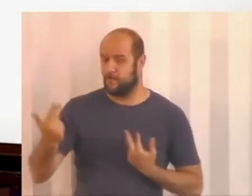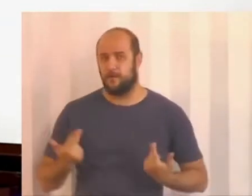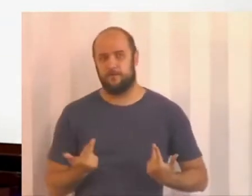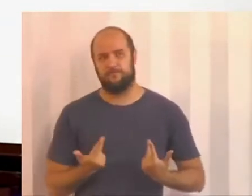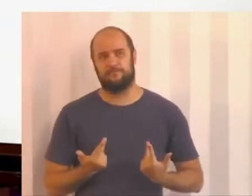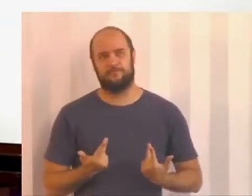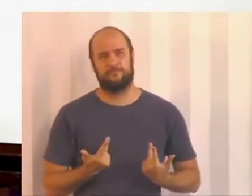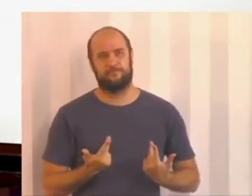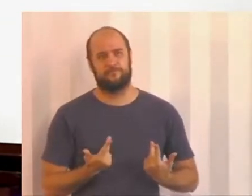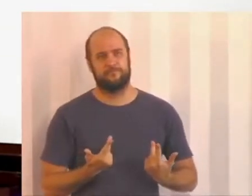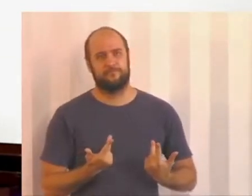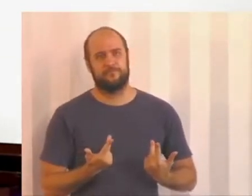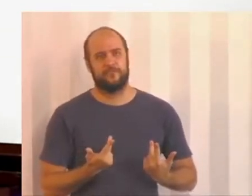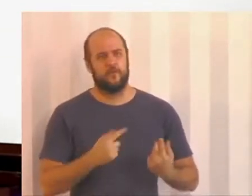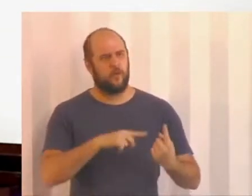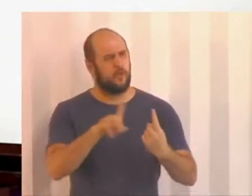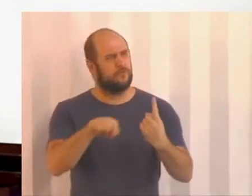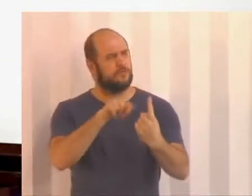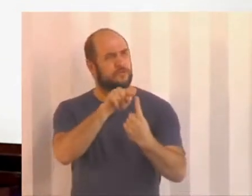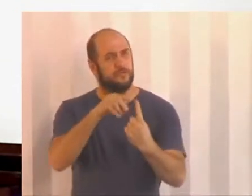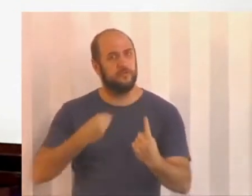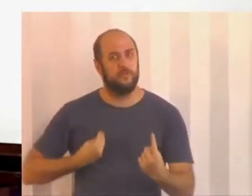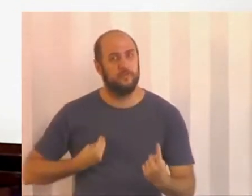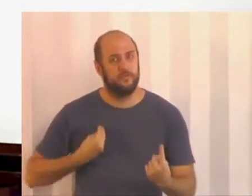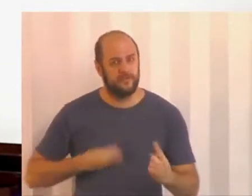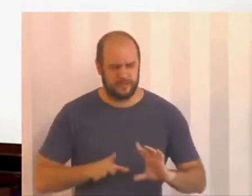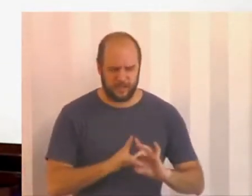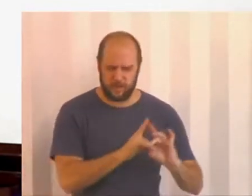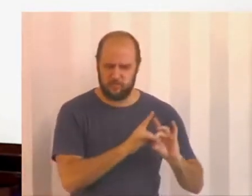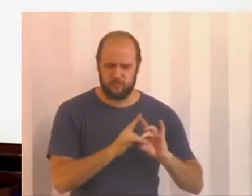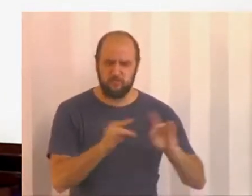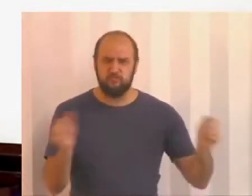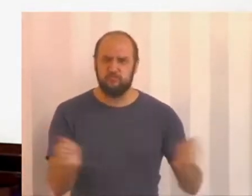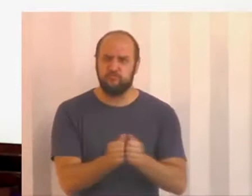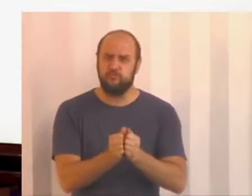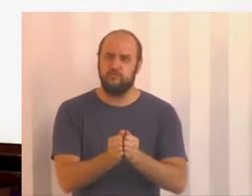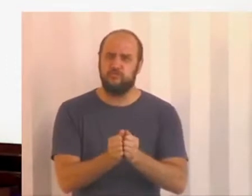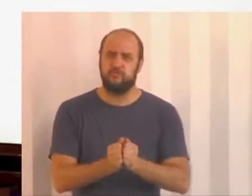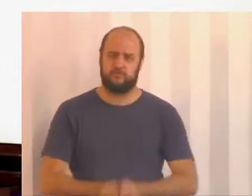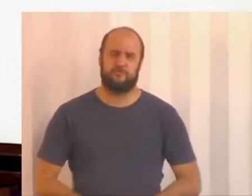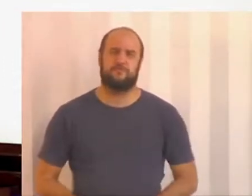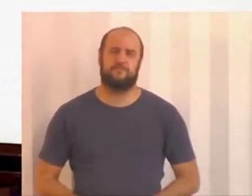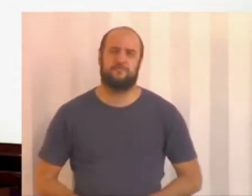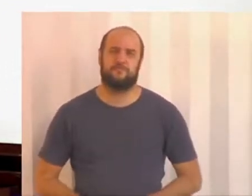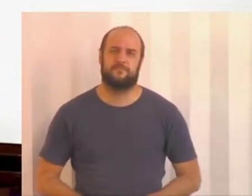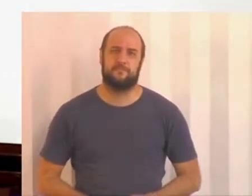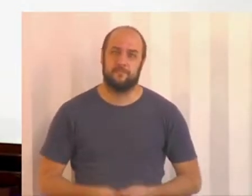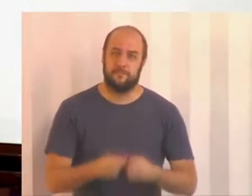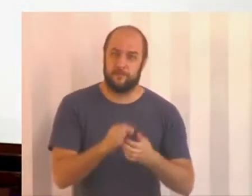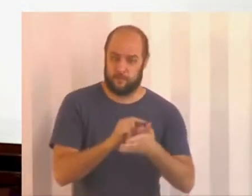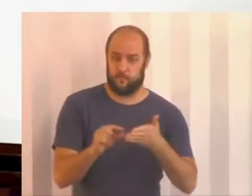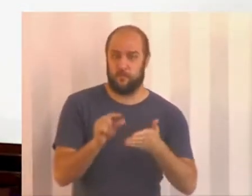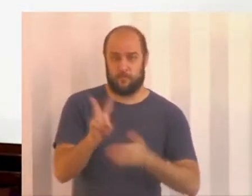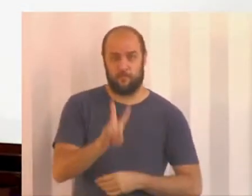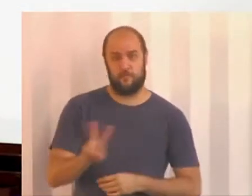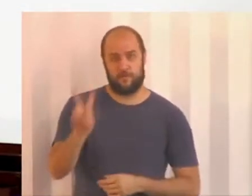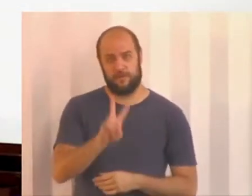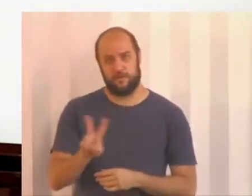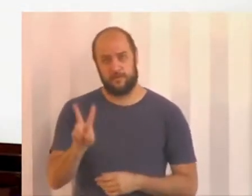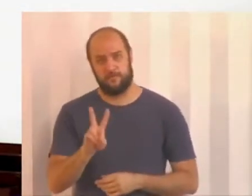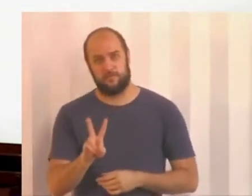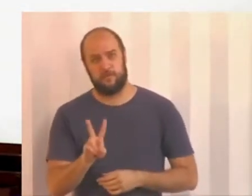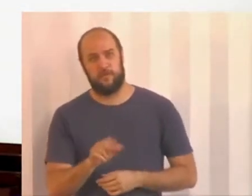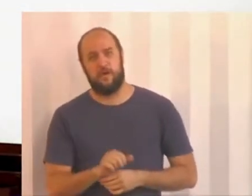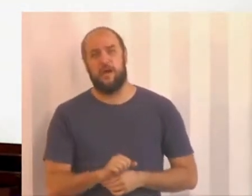um objetivo de vida com Cristo. Esse verbo aqui está no presente do subjuntivo, e a ideia então